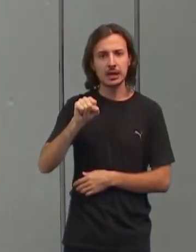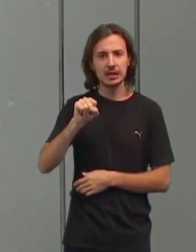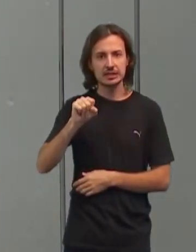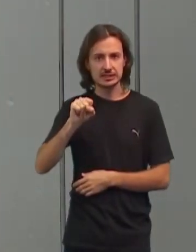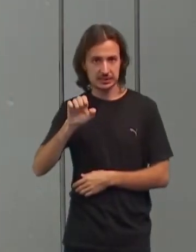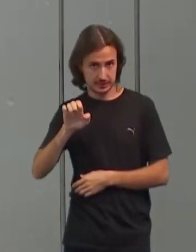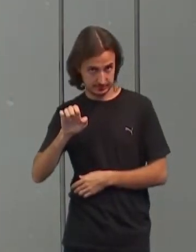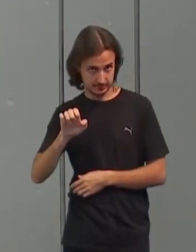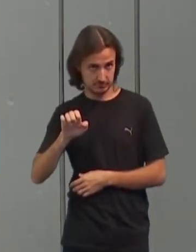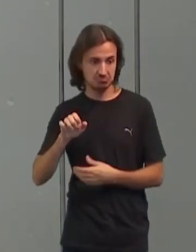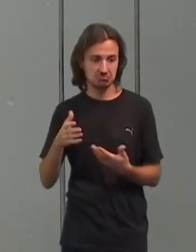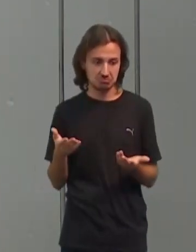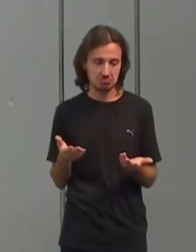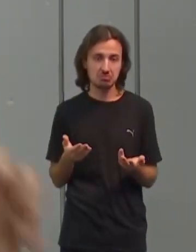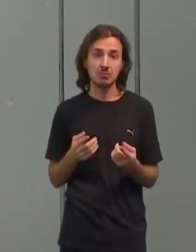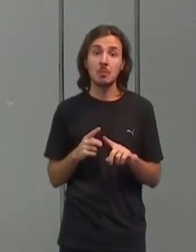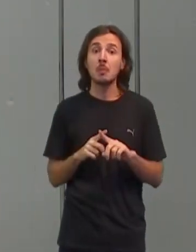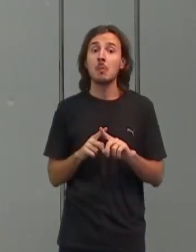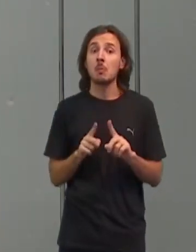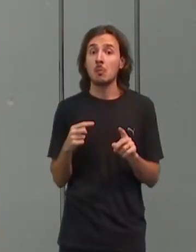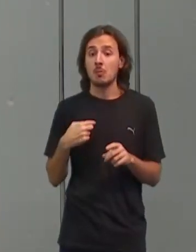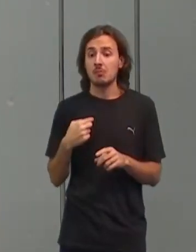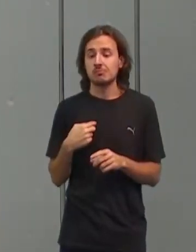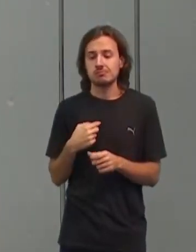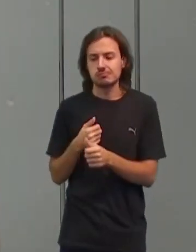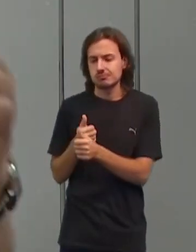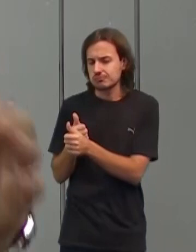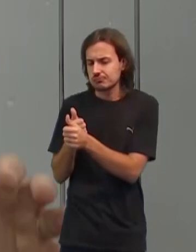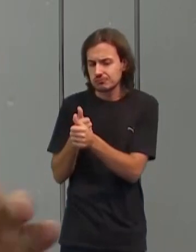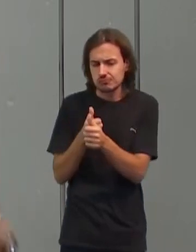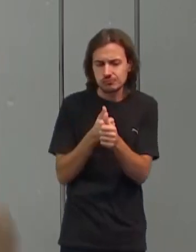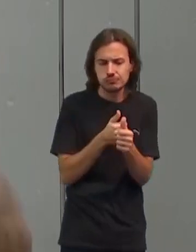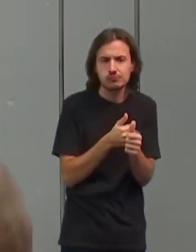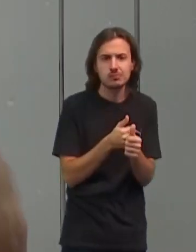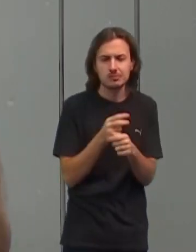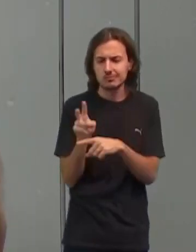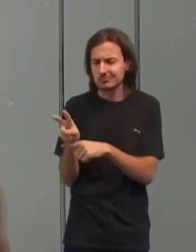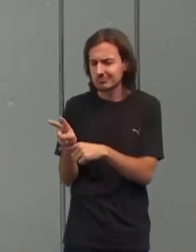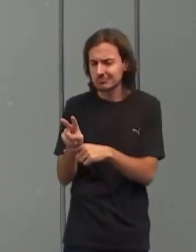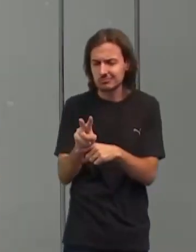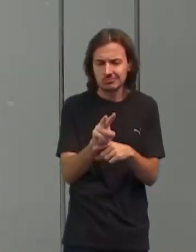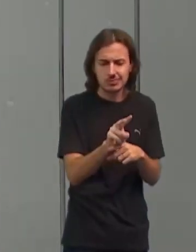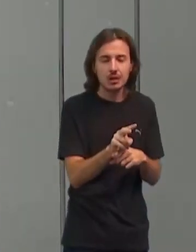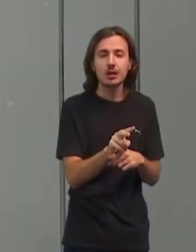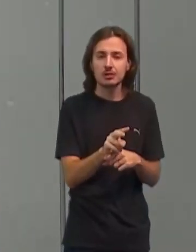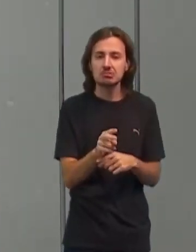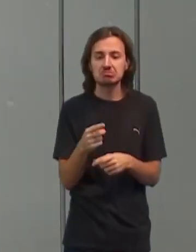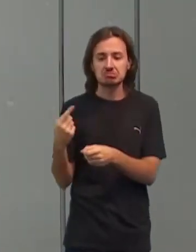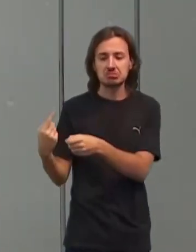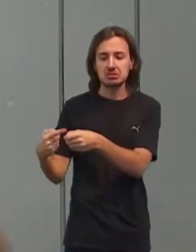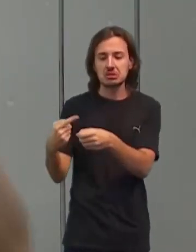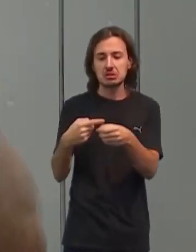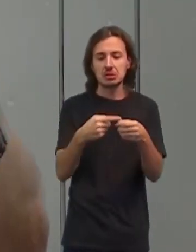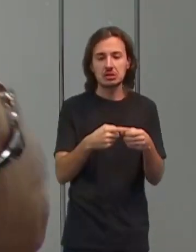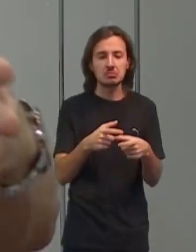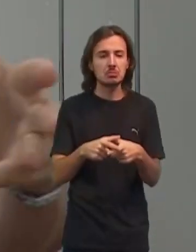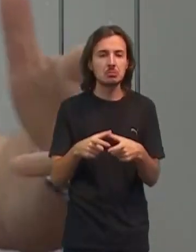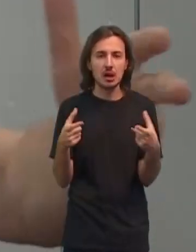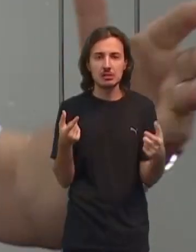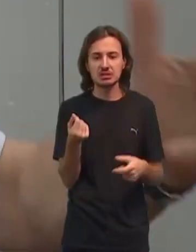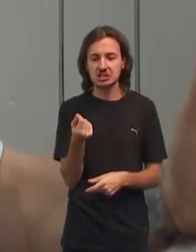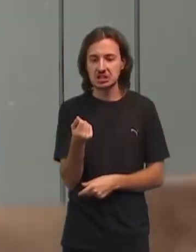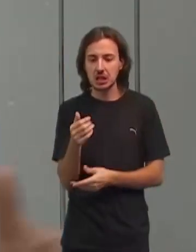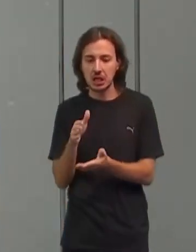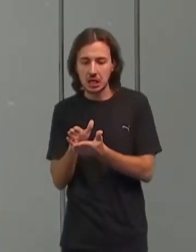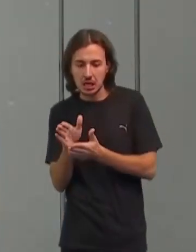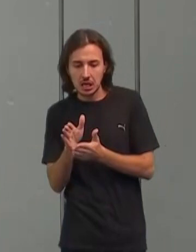do município, estão saudáveis, e tenho certeza que, talvez até por uma questão de lapso de não ter colocado